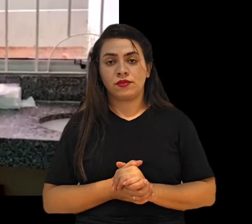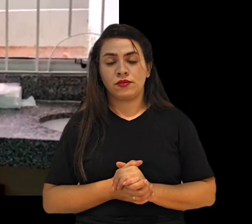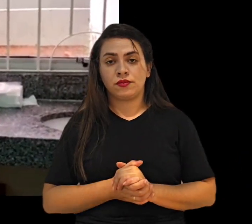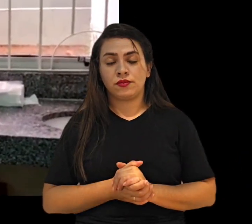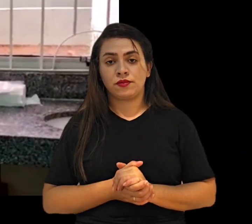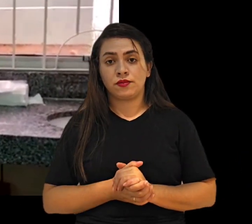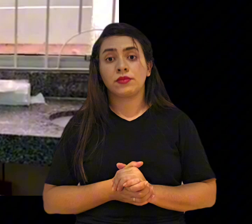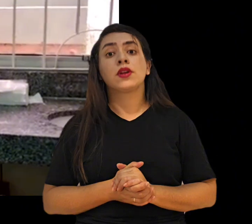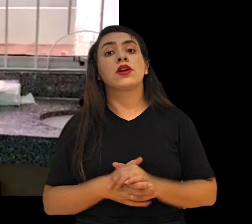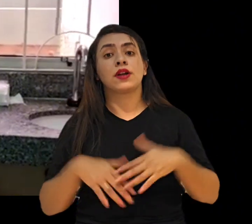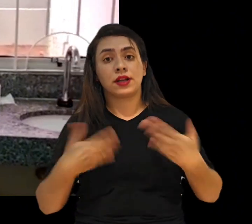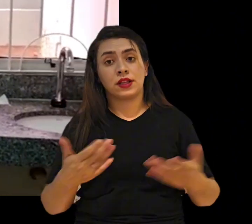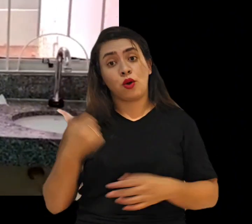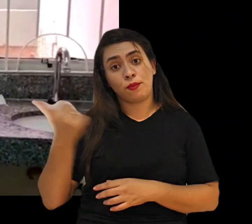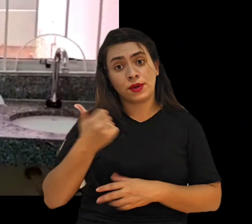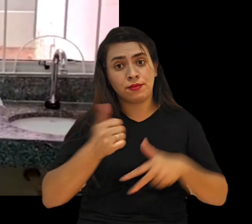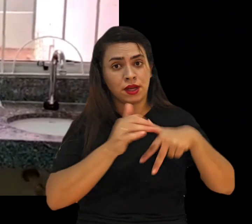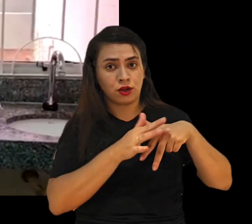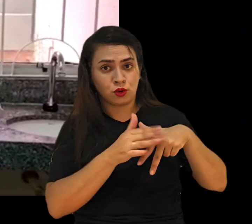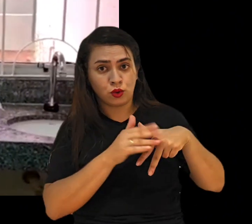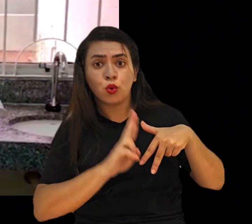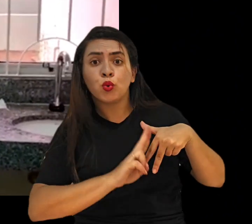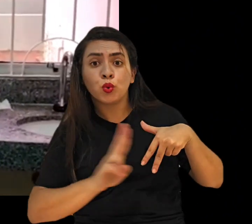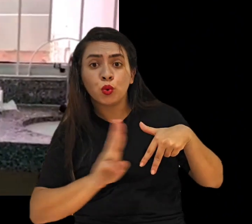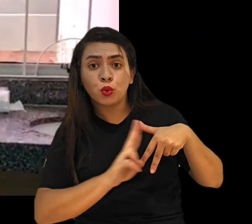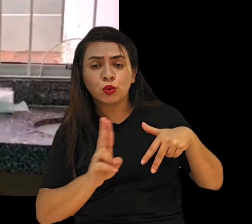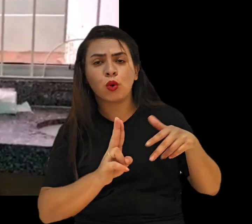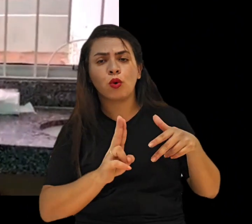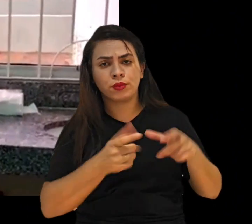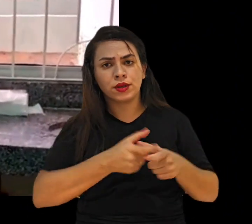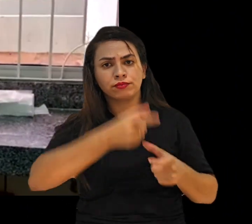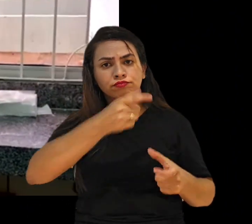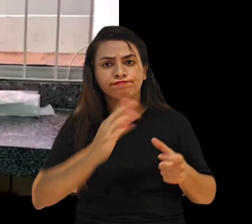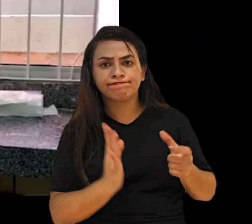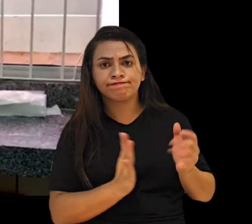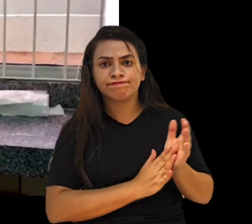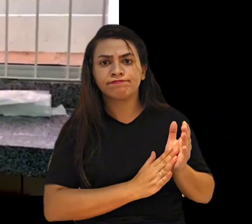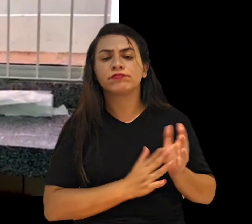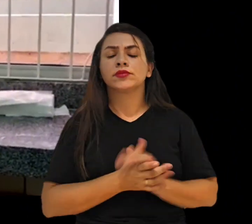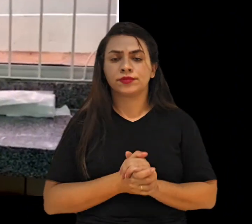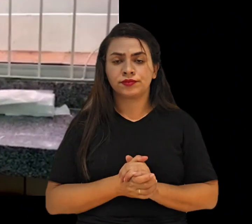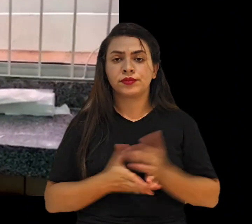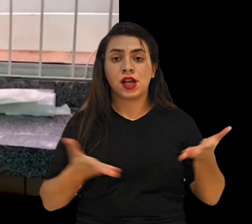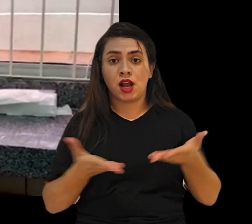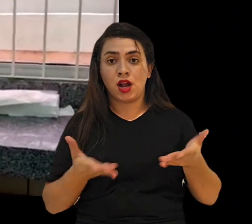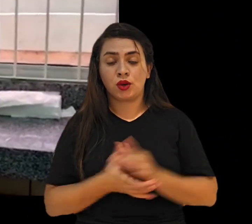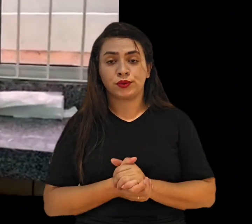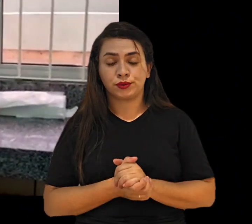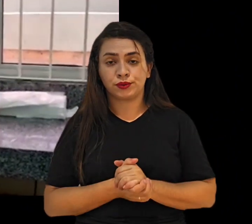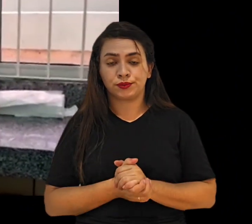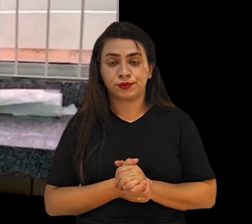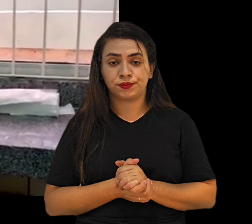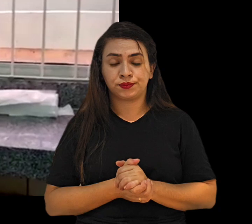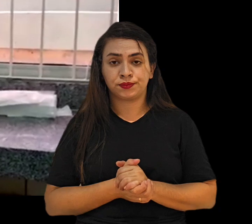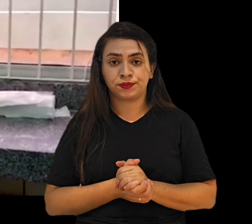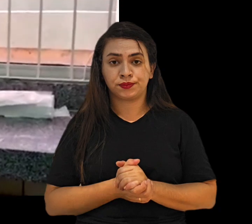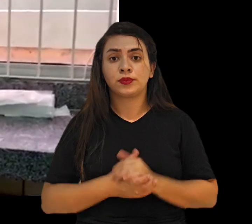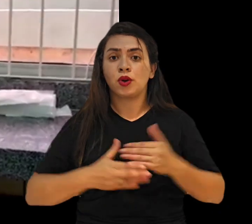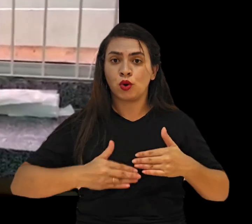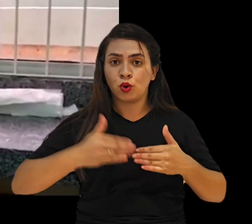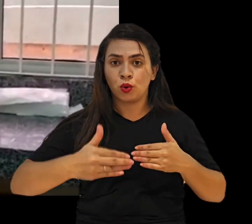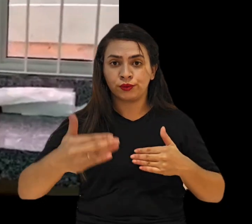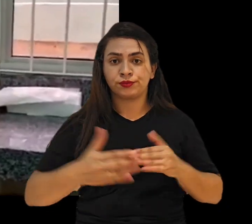nome da paciente aqui, tá? Agora a gente vai para a segunda parte, que é colocar